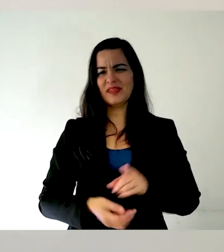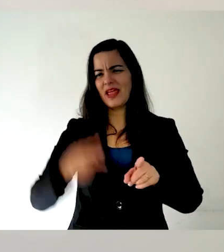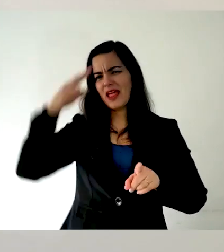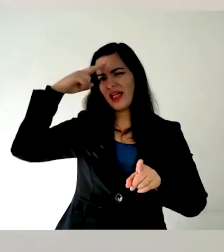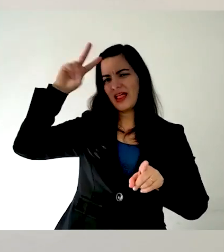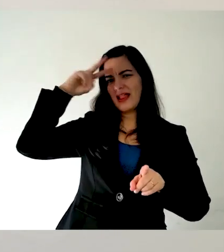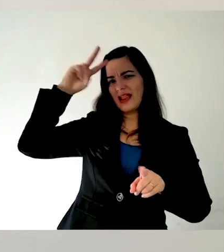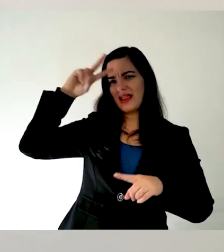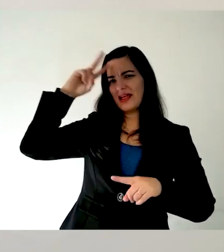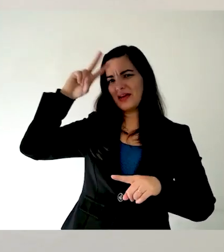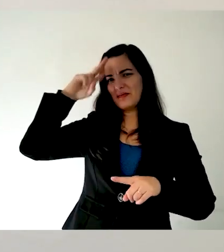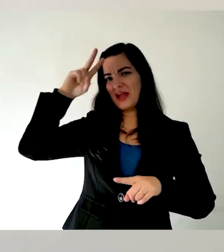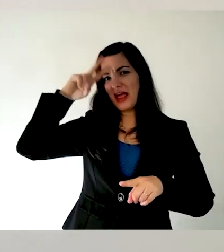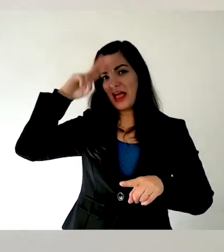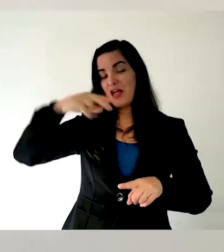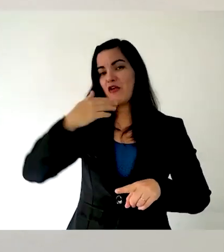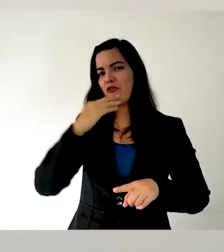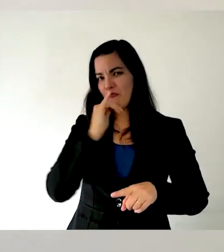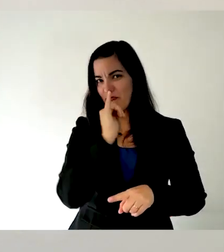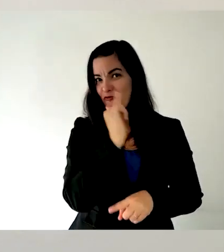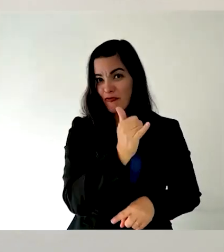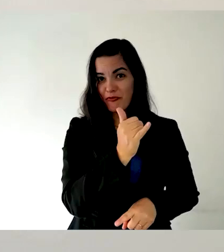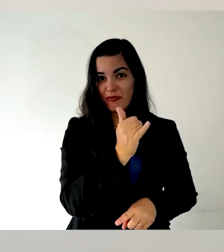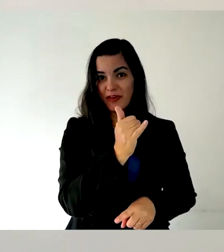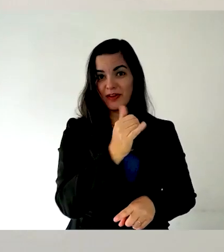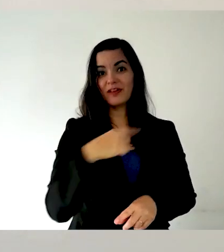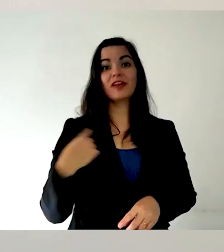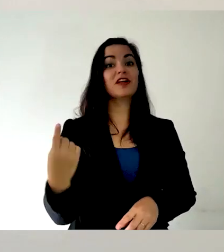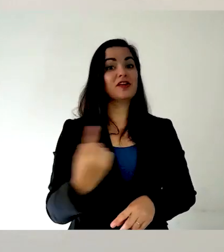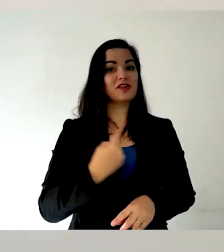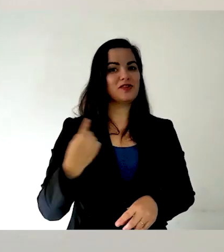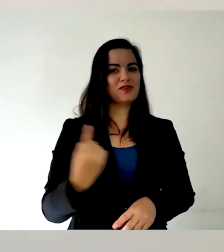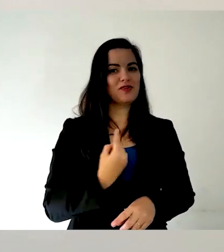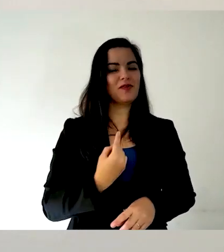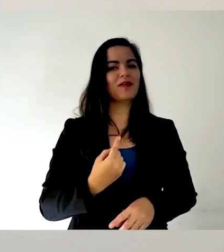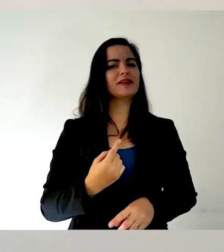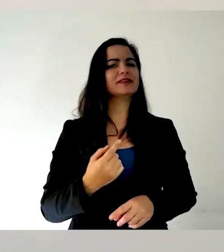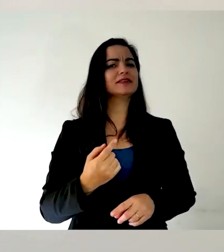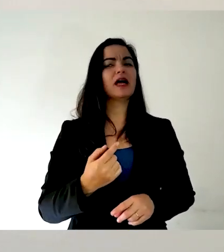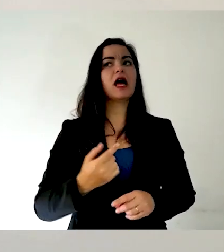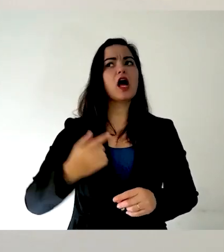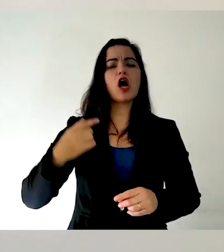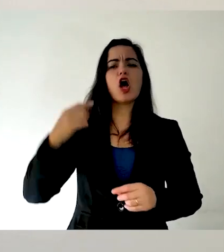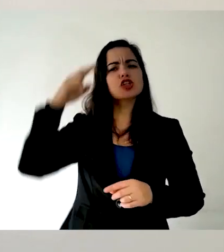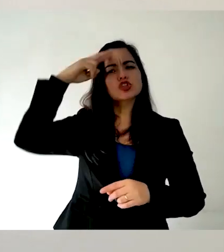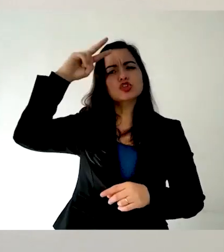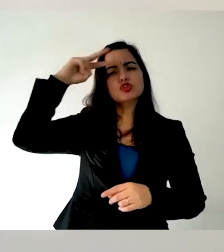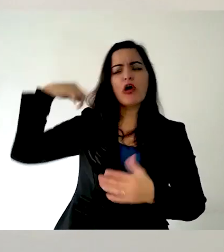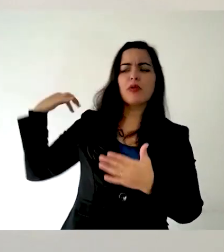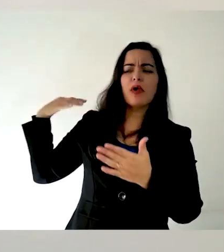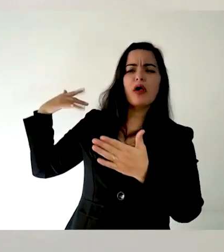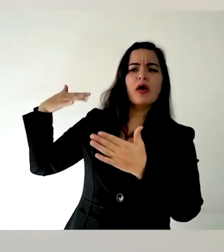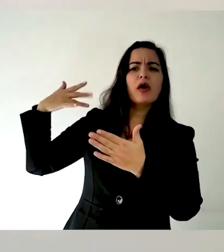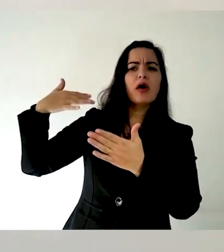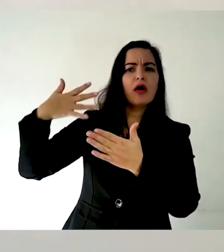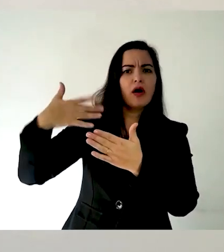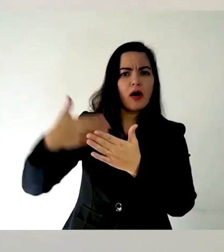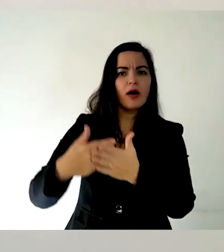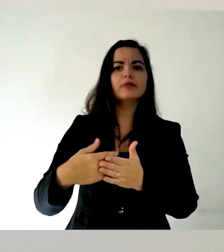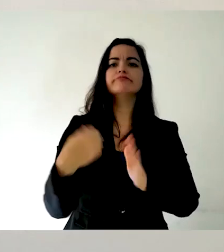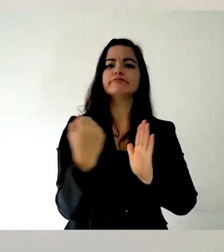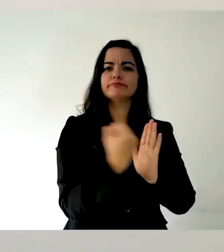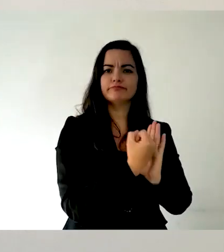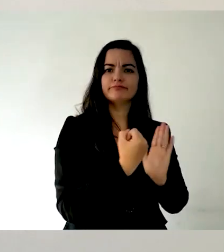Você se lembra que eu te contei que nós temos registrados aí ao longo da